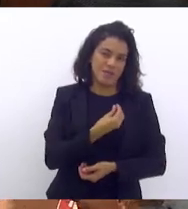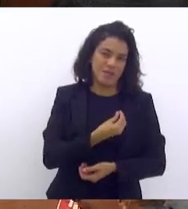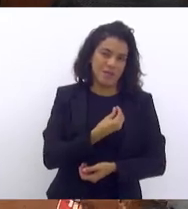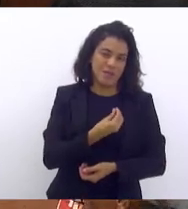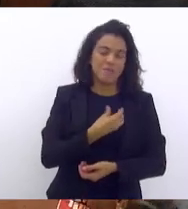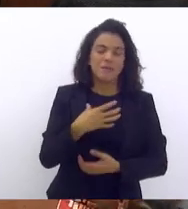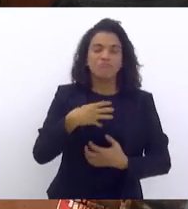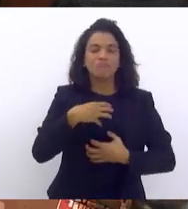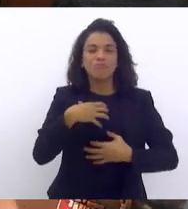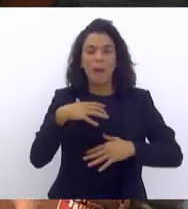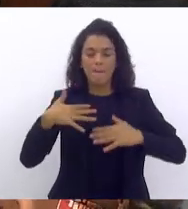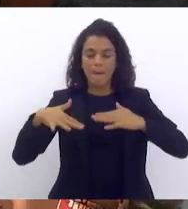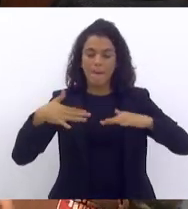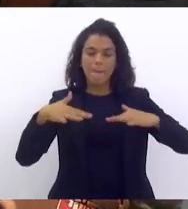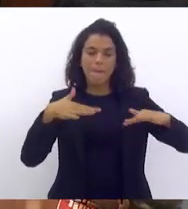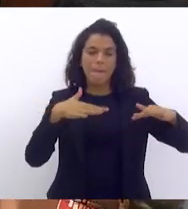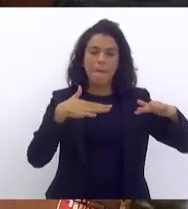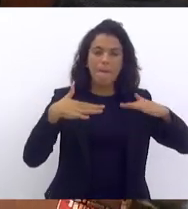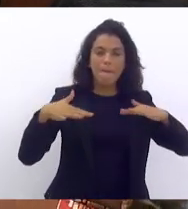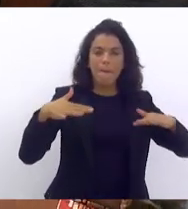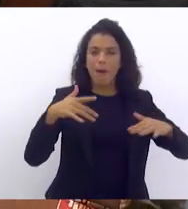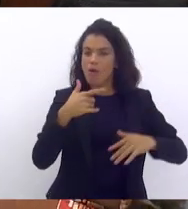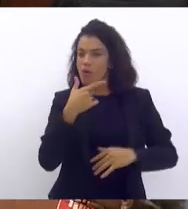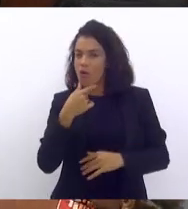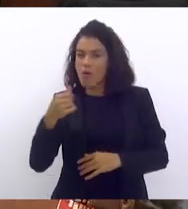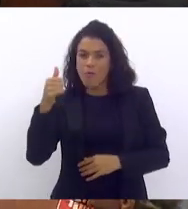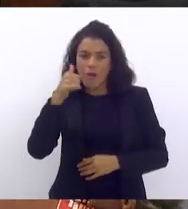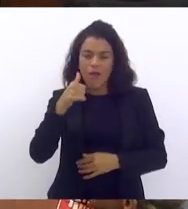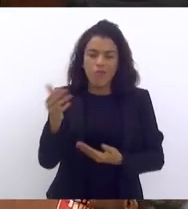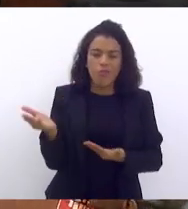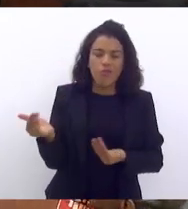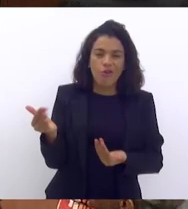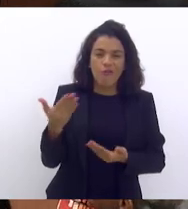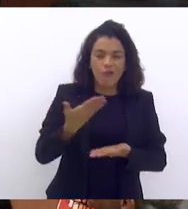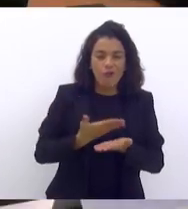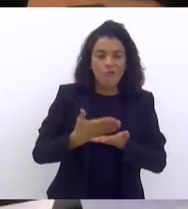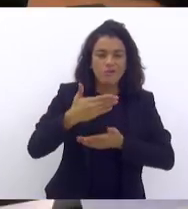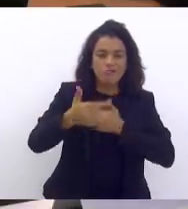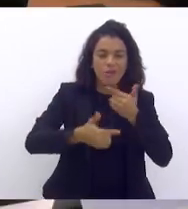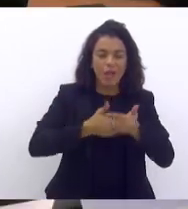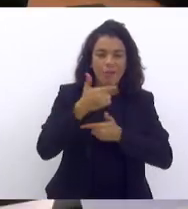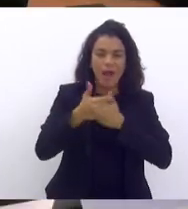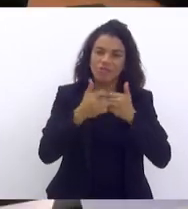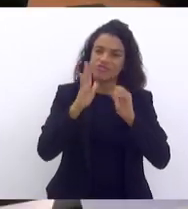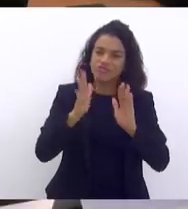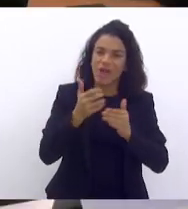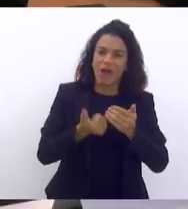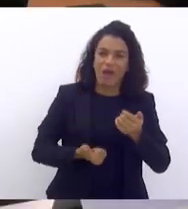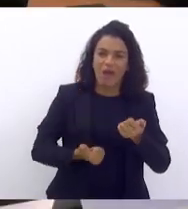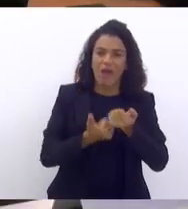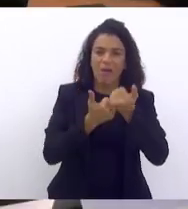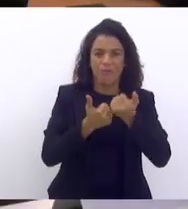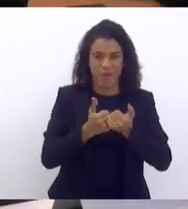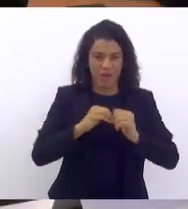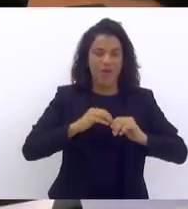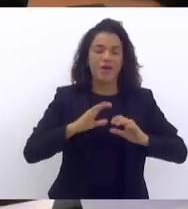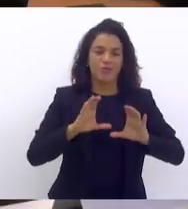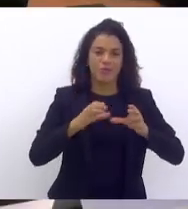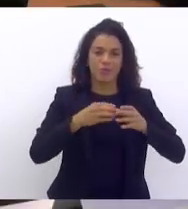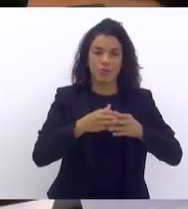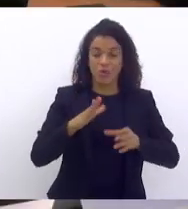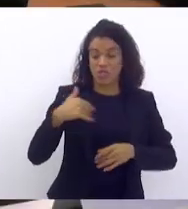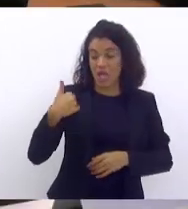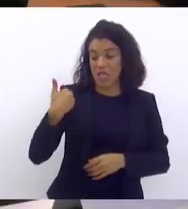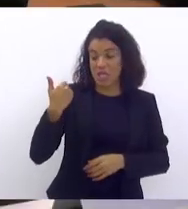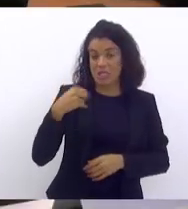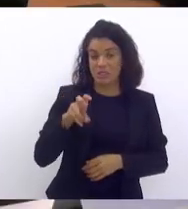essa vibração de ver tantos garotos e garotas começando aí na caminhada, eu que já estou também há bastante tempo, já vou completar 57,